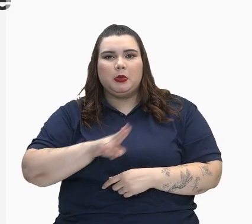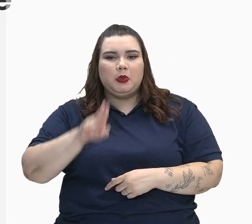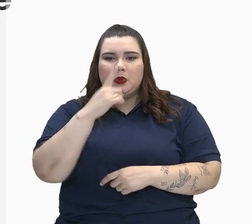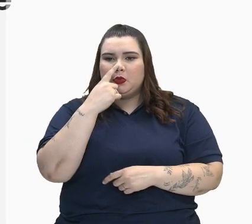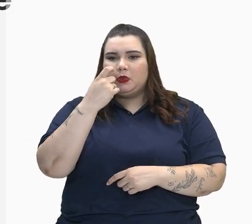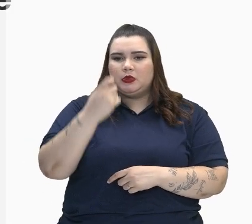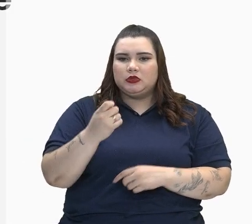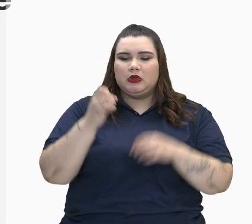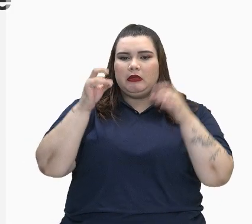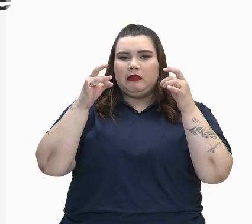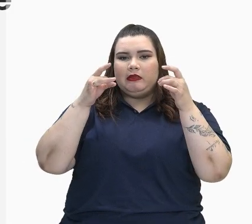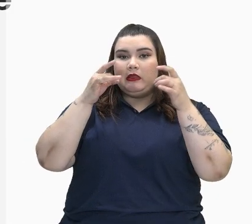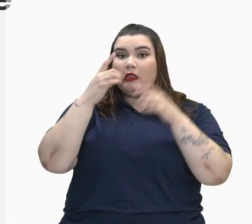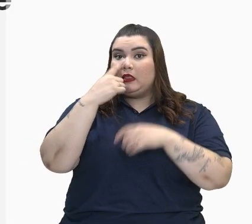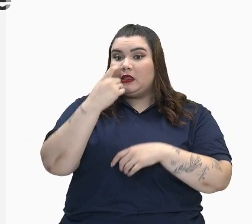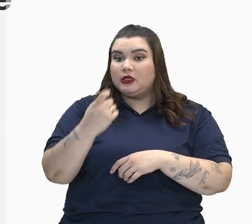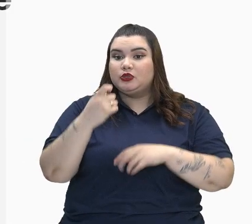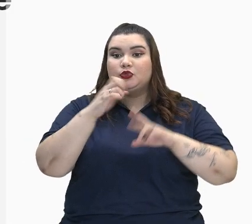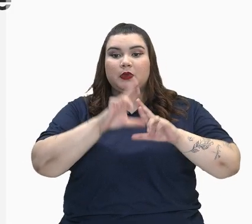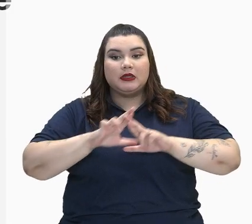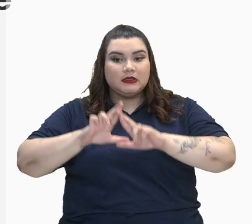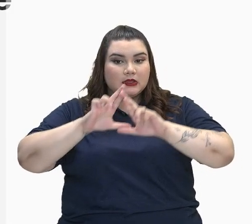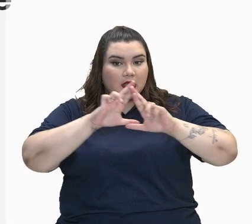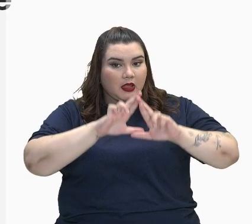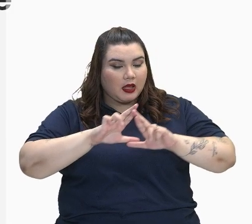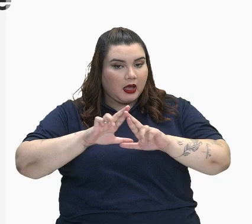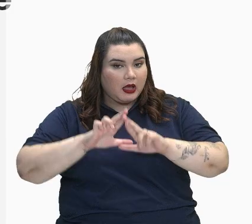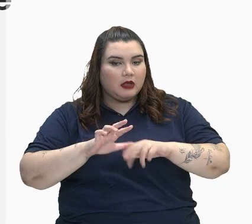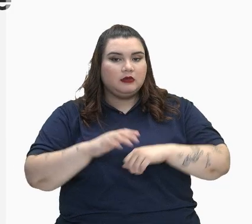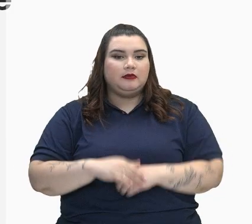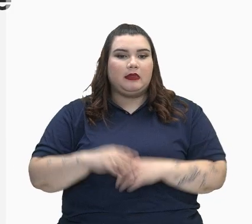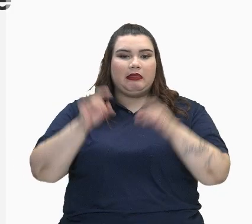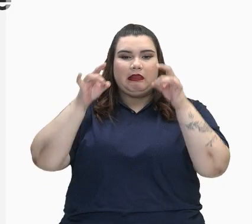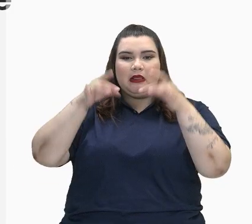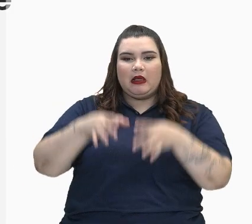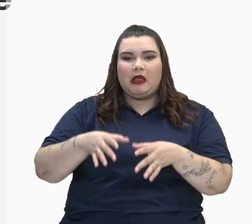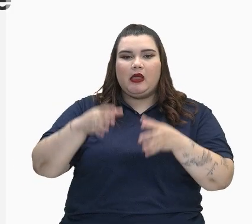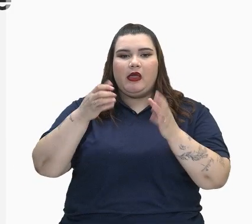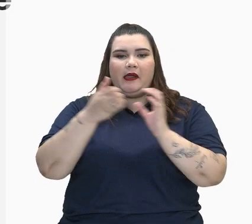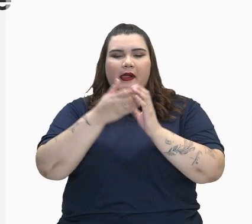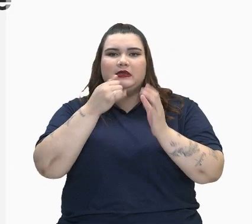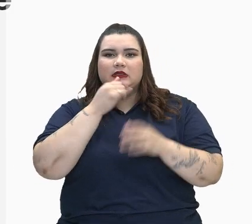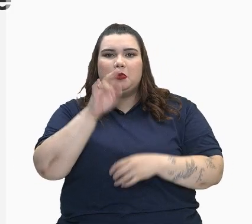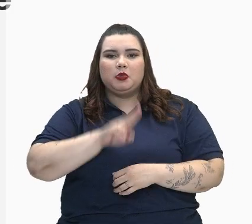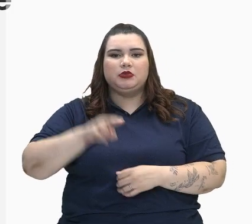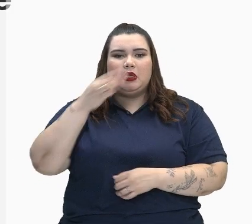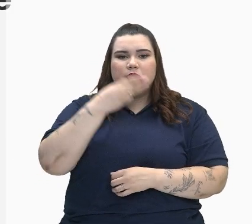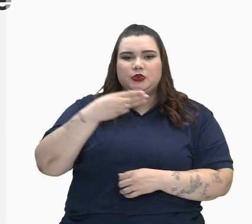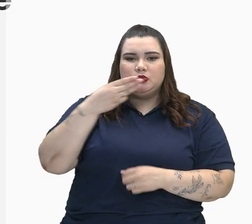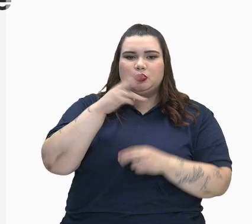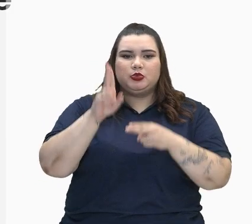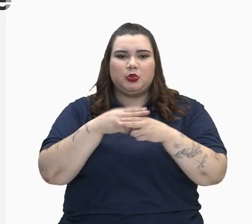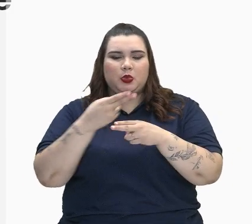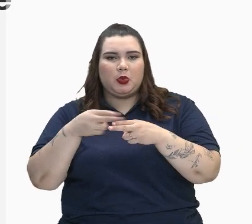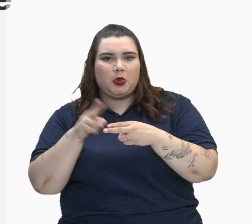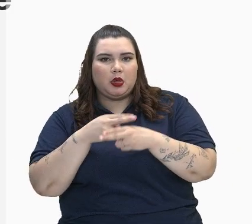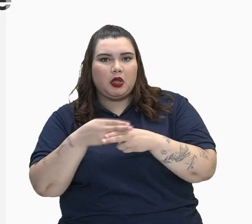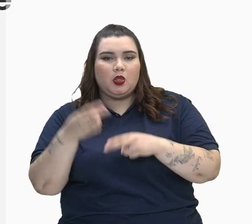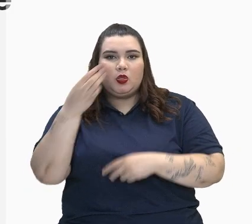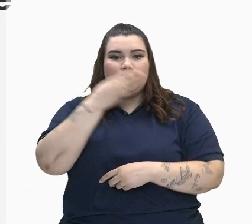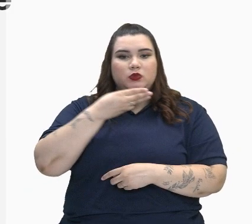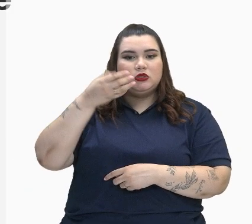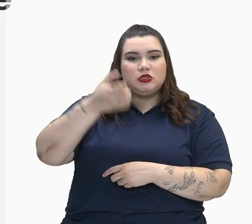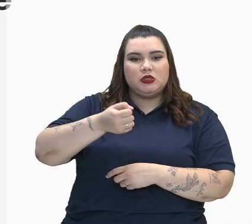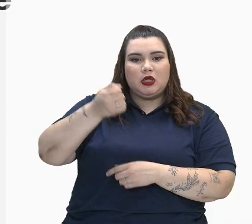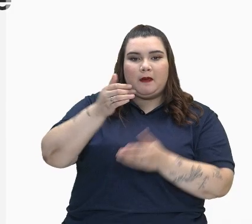como lixo reciclado, restos de demolição, componentes como açúcar, chocolate, geleia,